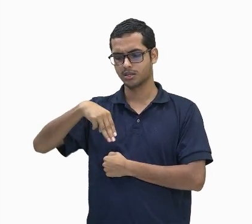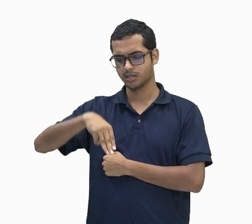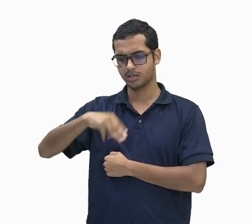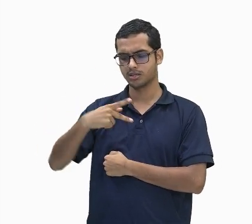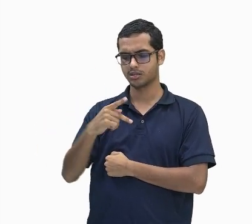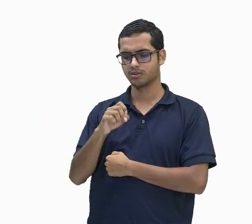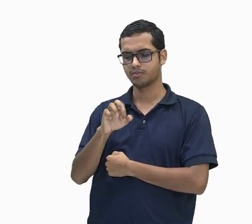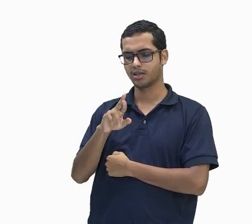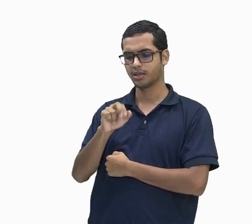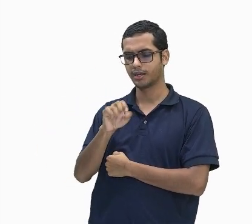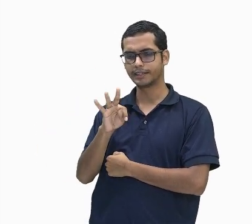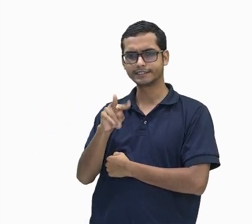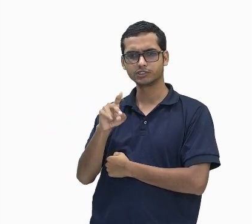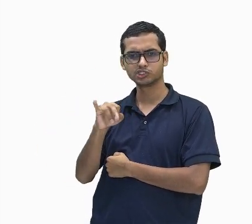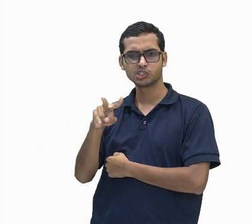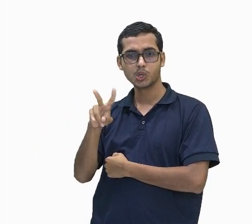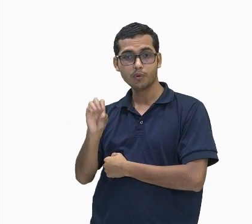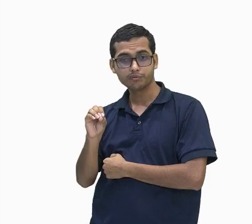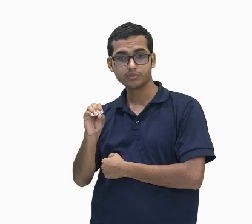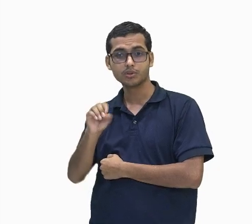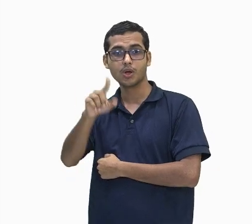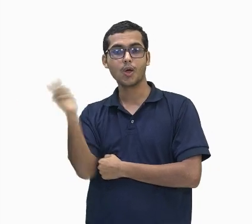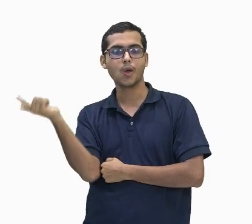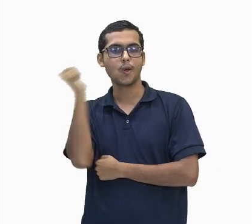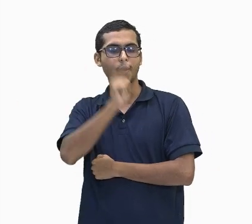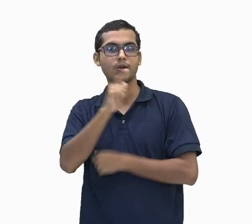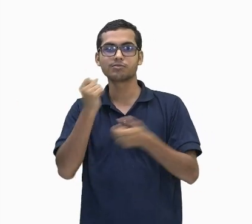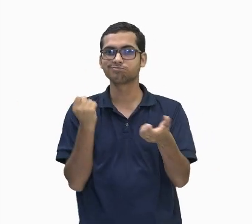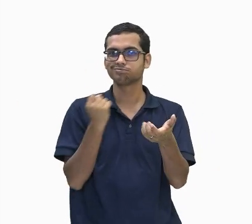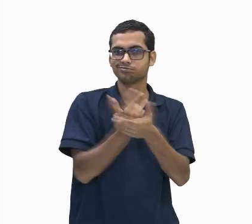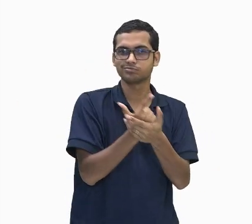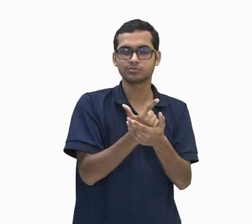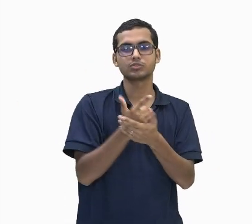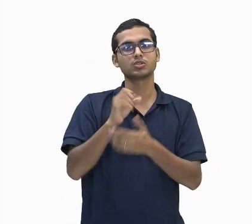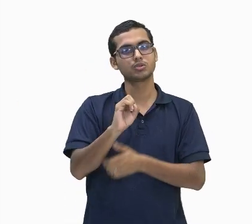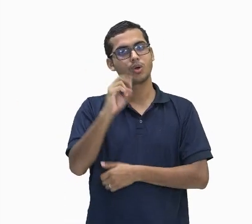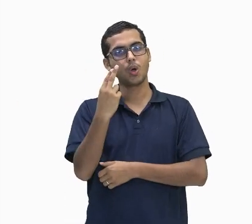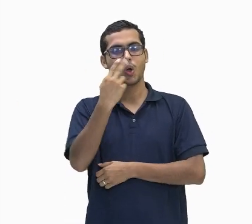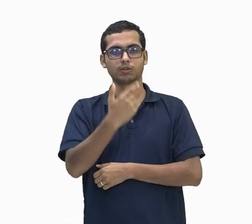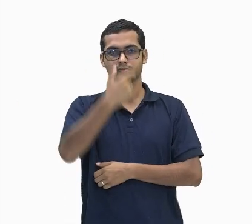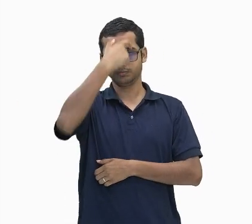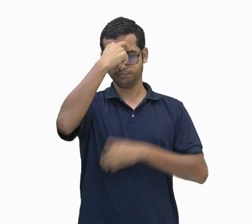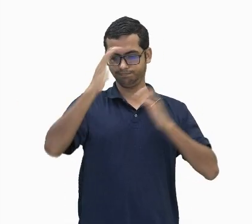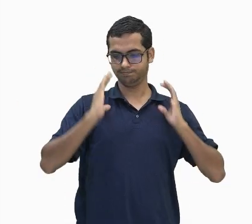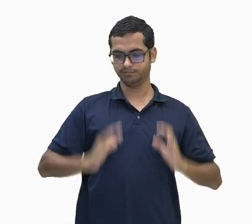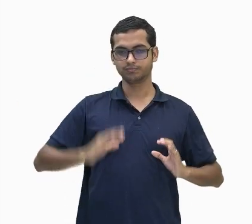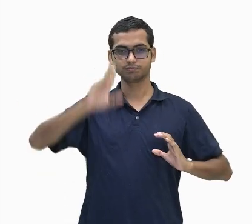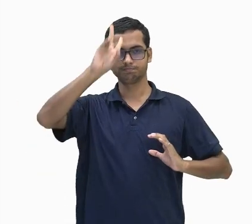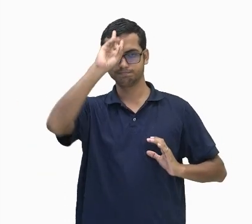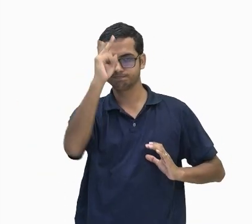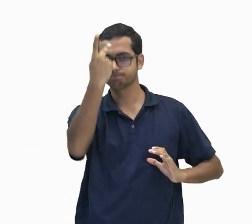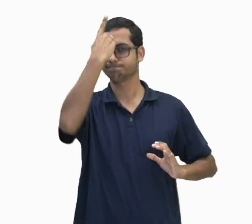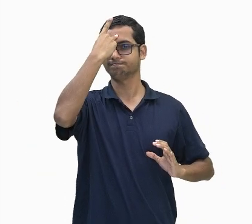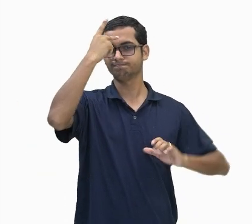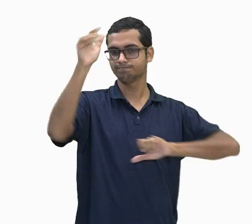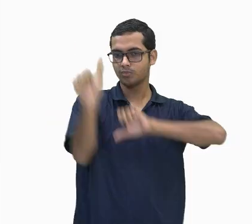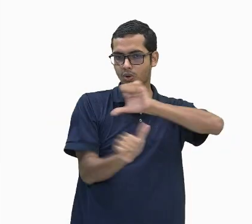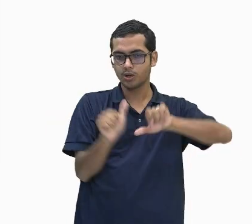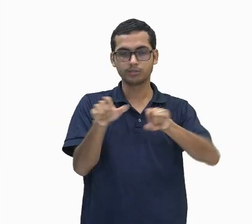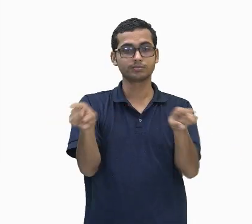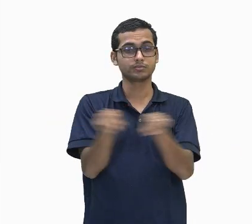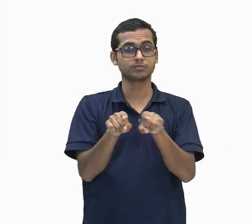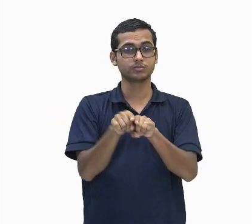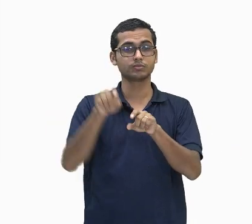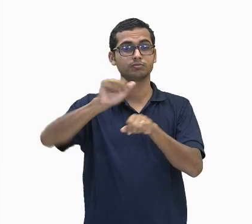o comando para que você compre ou mude o comportamento. E também os adjetivos são persuasivos,